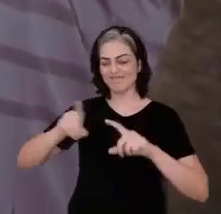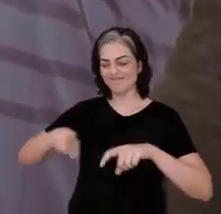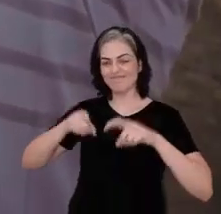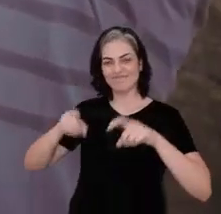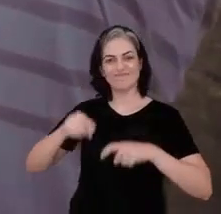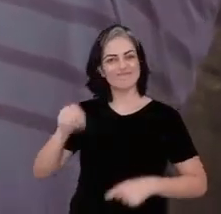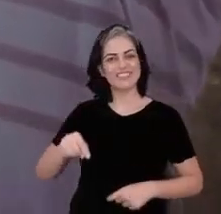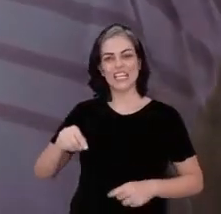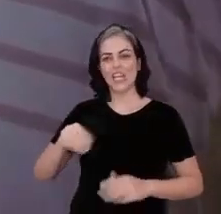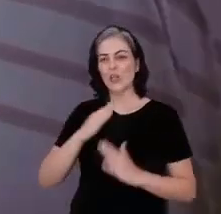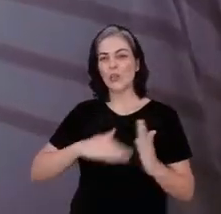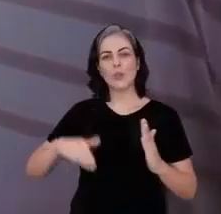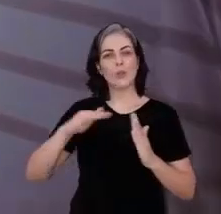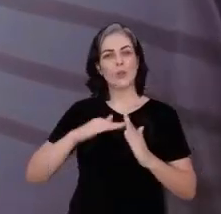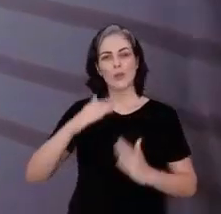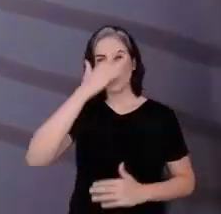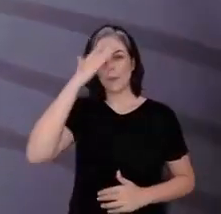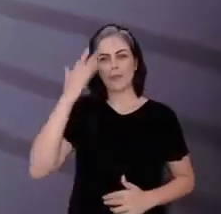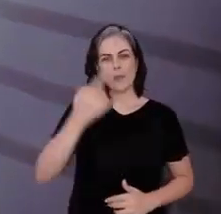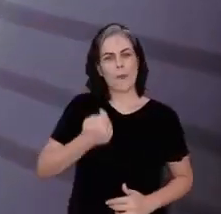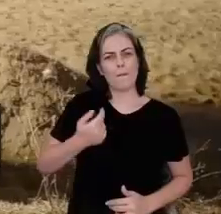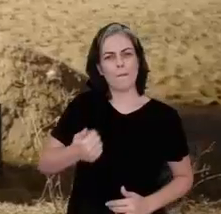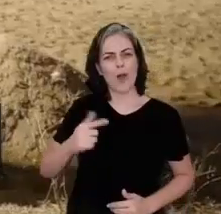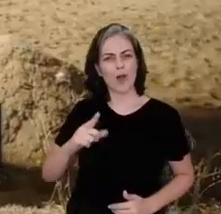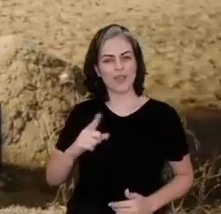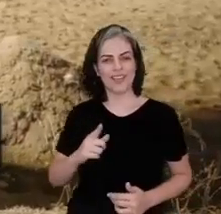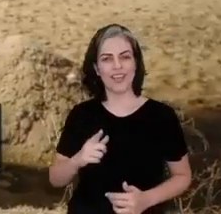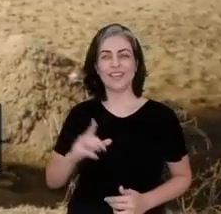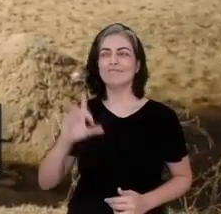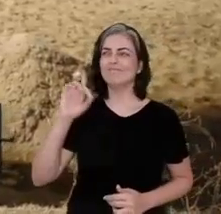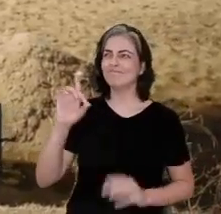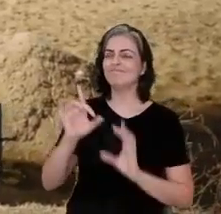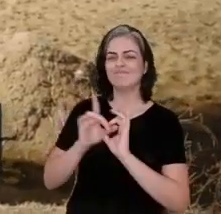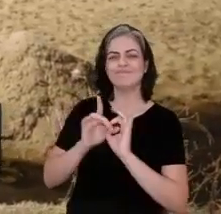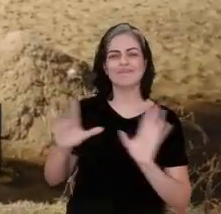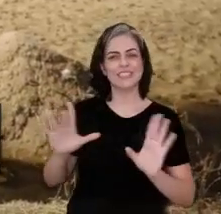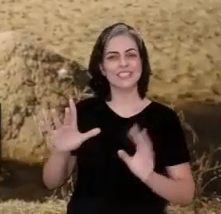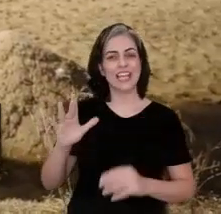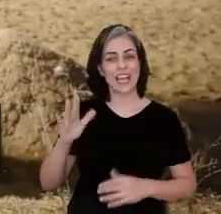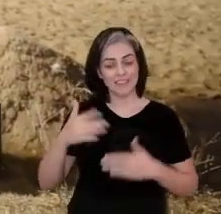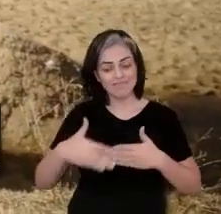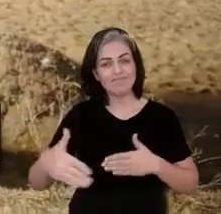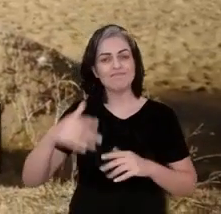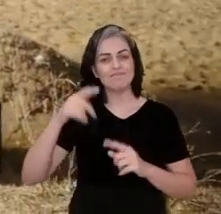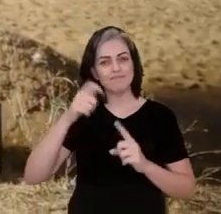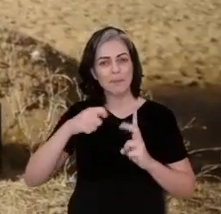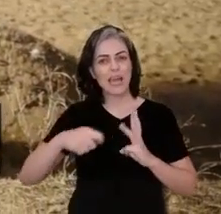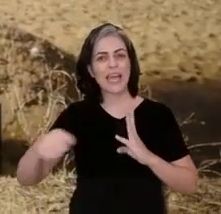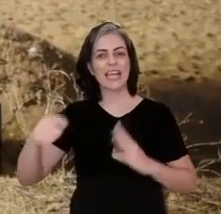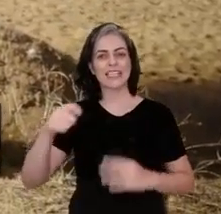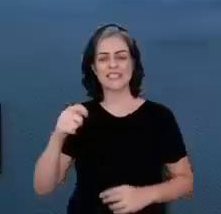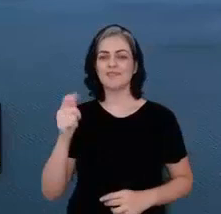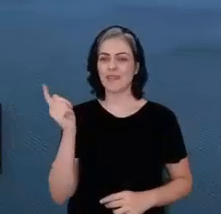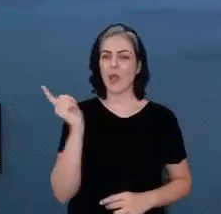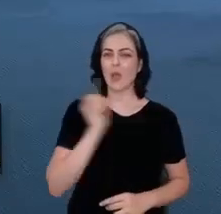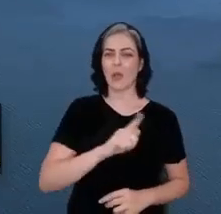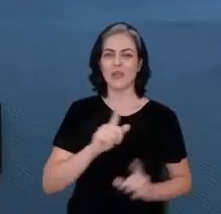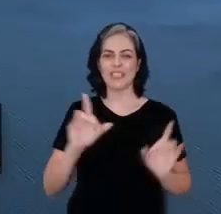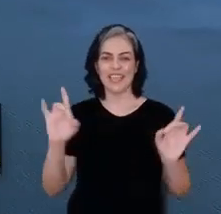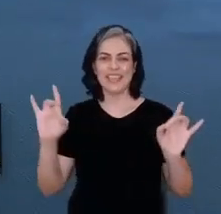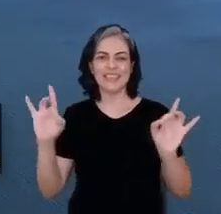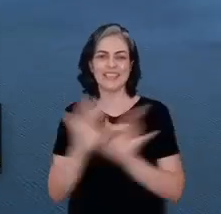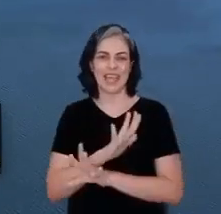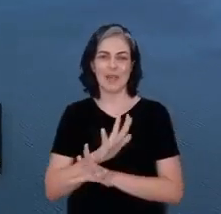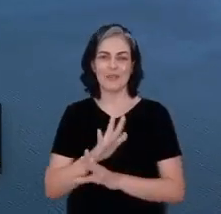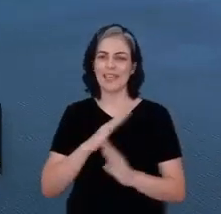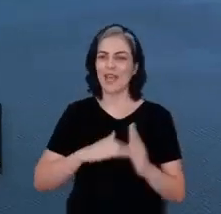é tudo para quem pouco tem se Deus quiser nos próximos meses vão